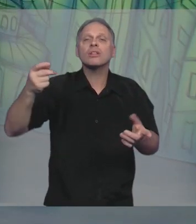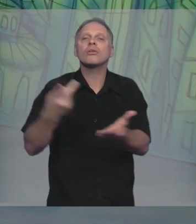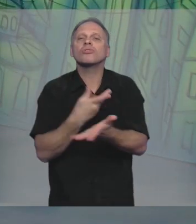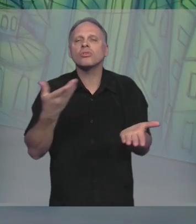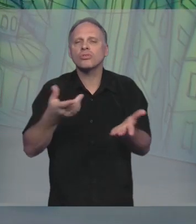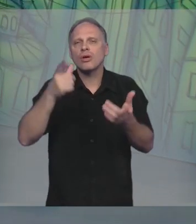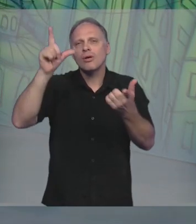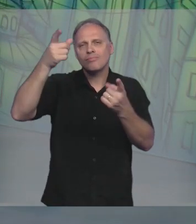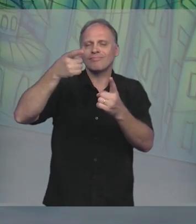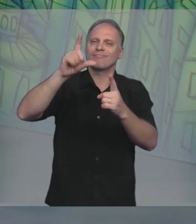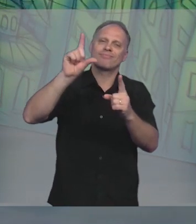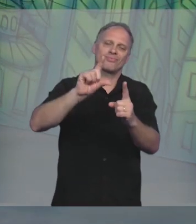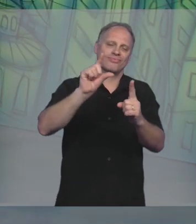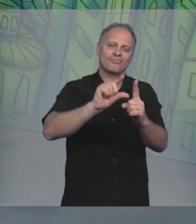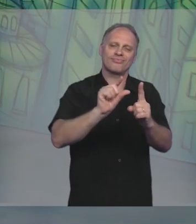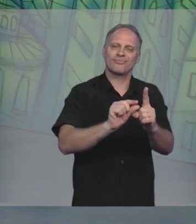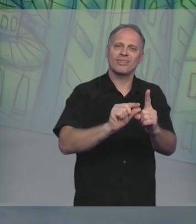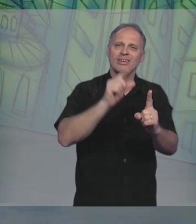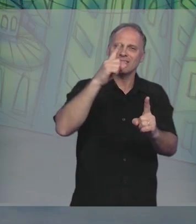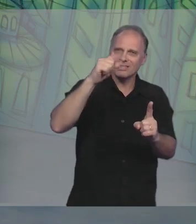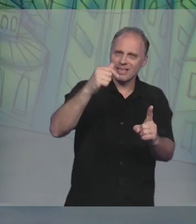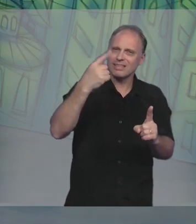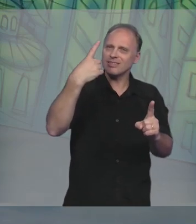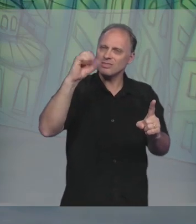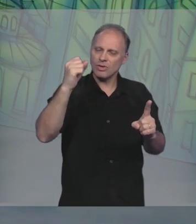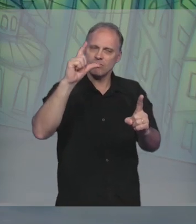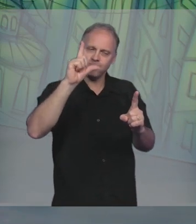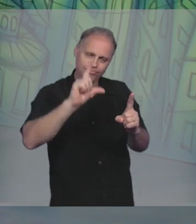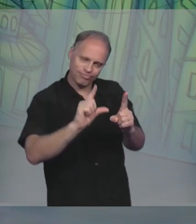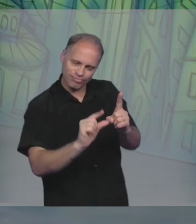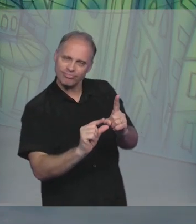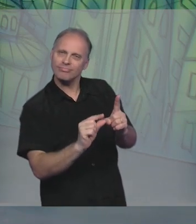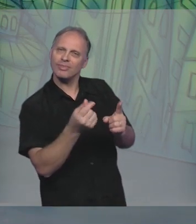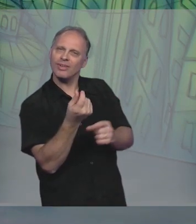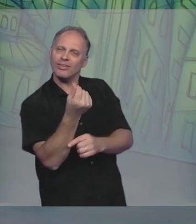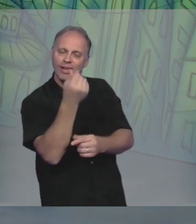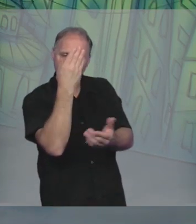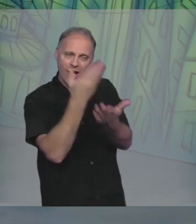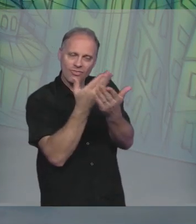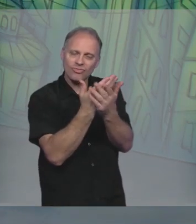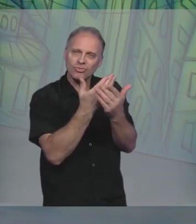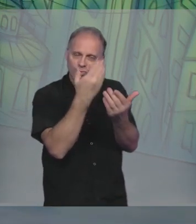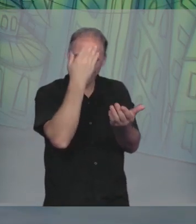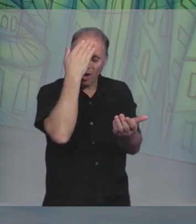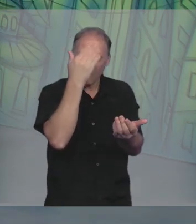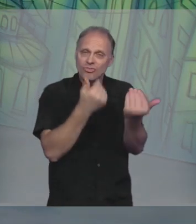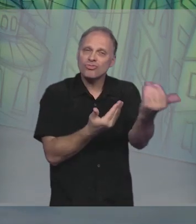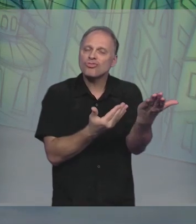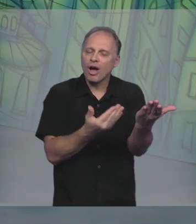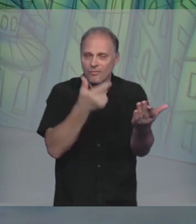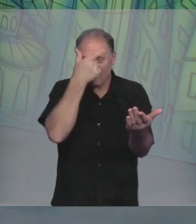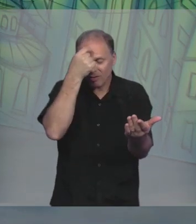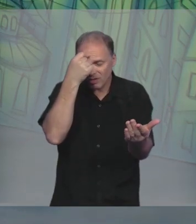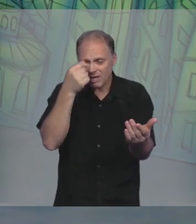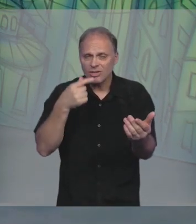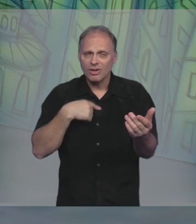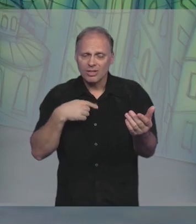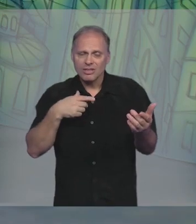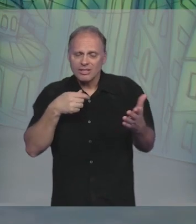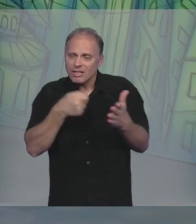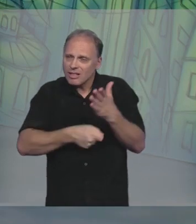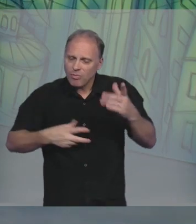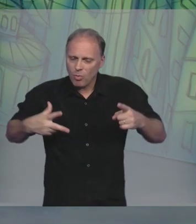acontecendo? Uma diminuição em 2017 e 2018. Ou seja, nós propositalmente resolvemos estagnar o